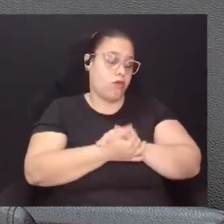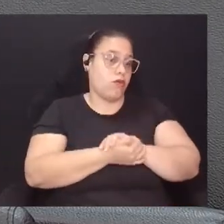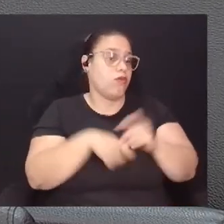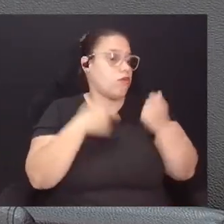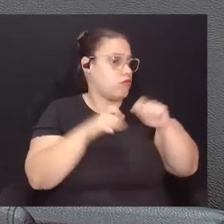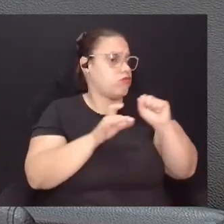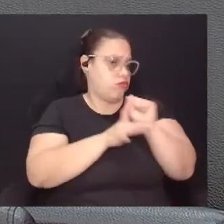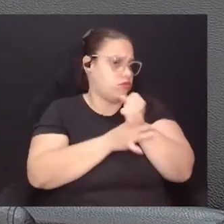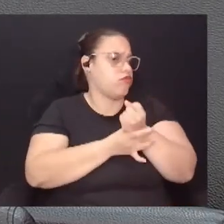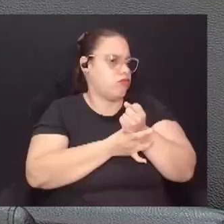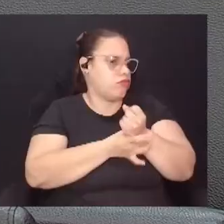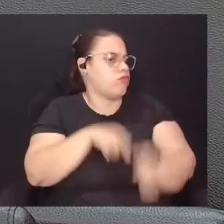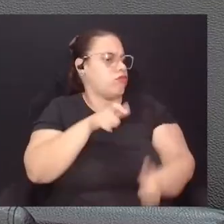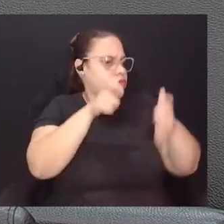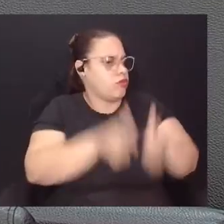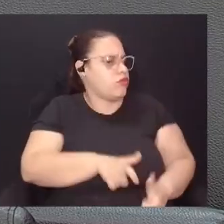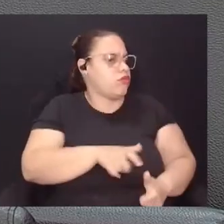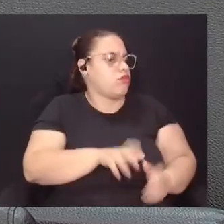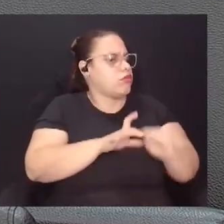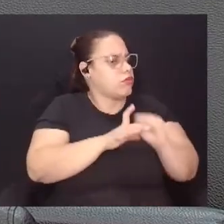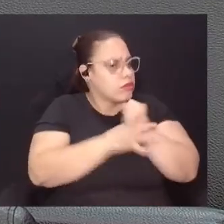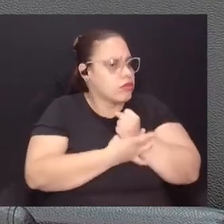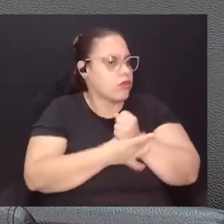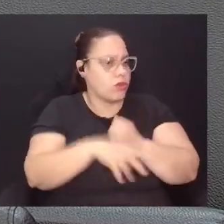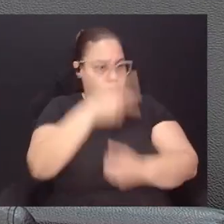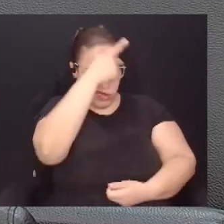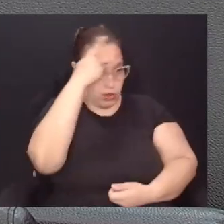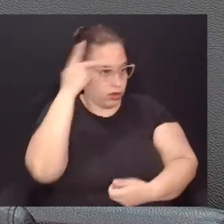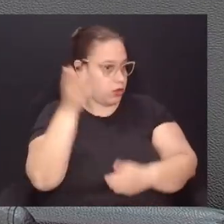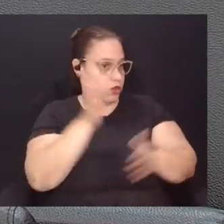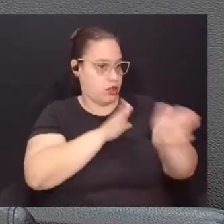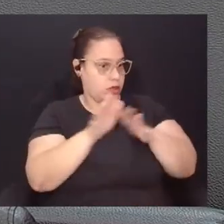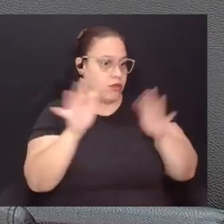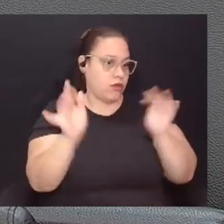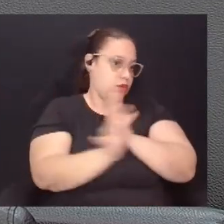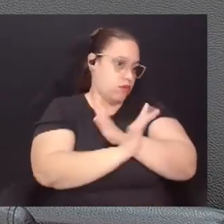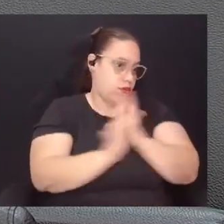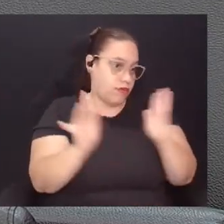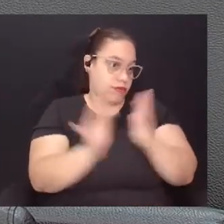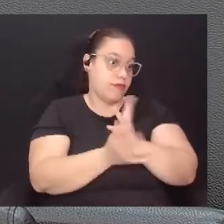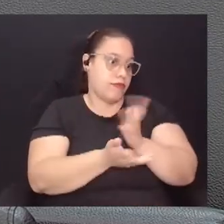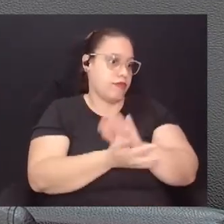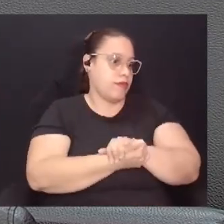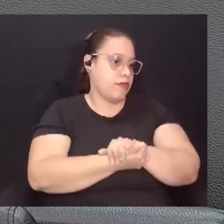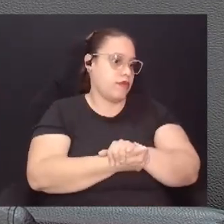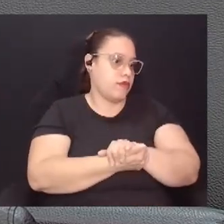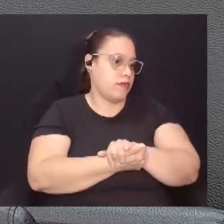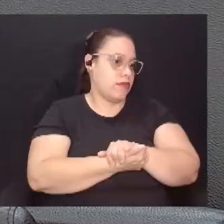né, então a gente precisa garantir que esse espaço vai estar seguro para as pessoas acessarem e circularem, né,